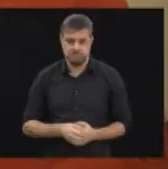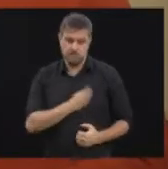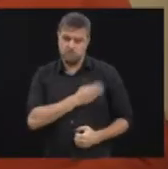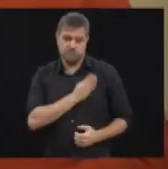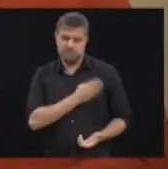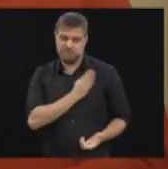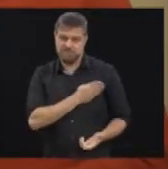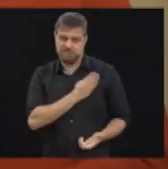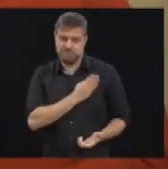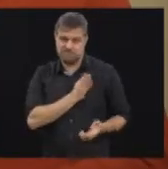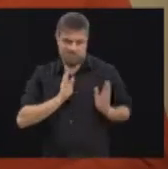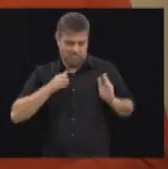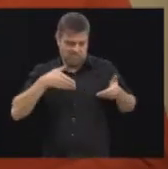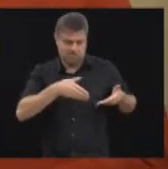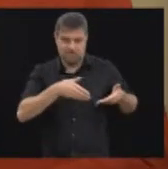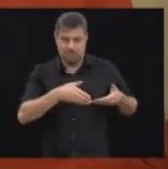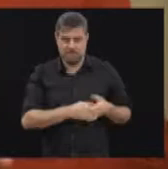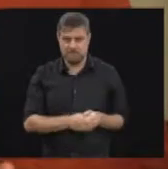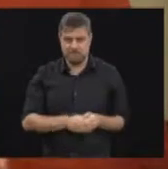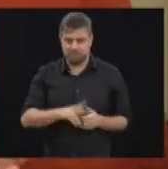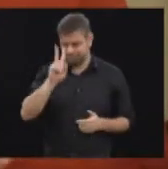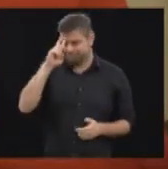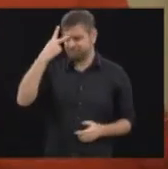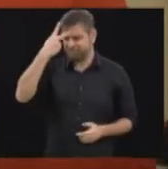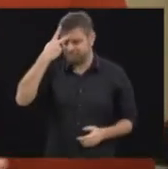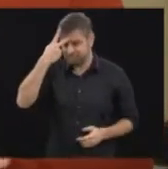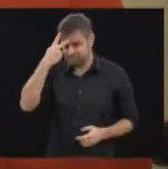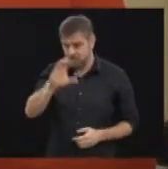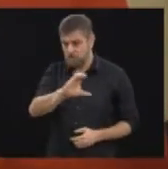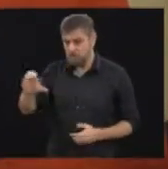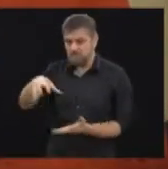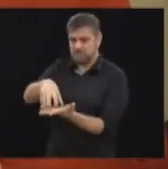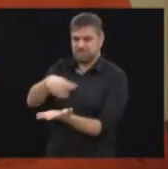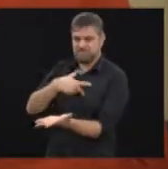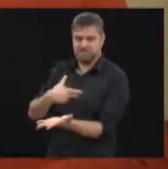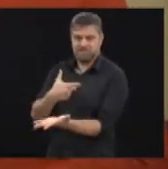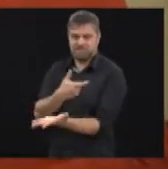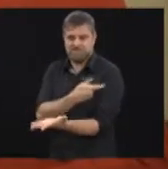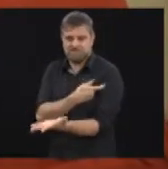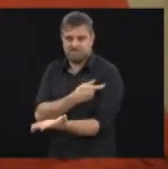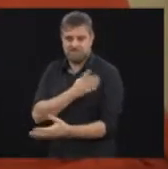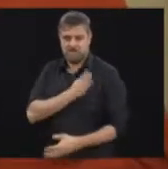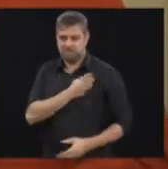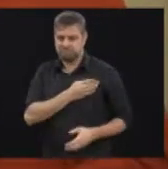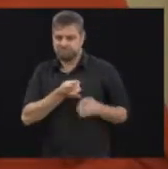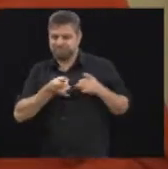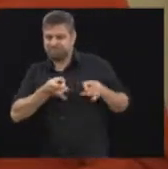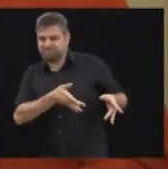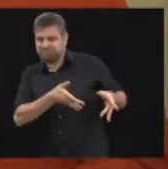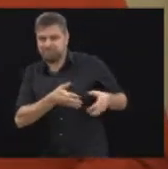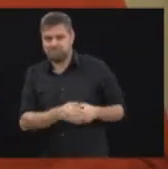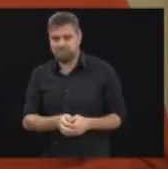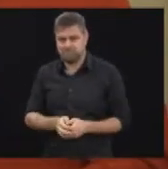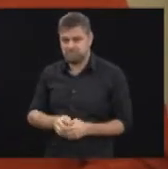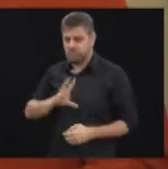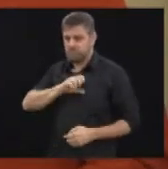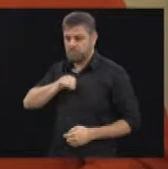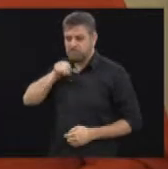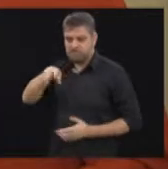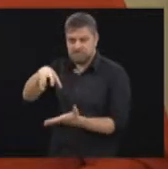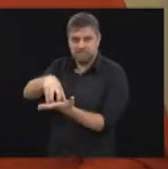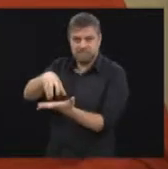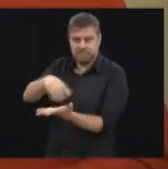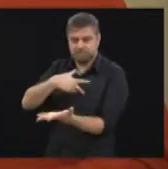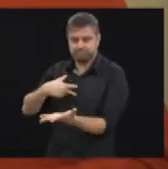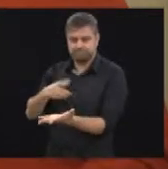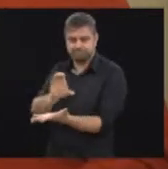Eu ia fazer cardiologia. Aí, como eu surgiu essa oportunidade, eu comecei a coordenar a unidade, né? E aí não prestei cardiologia. Gostei de